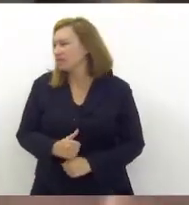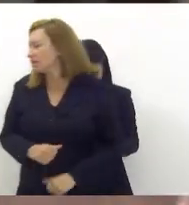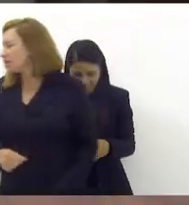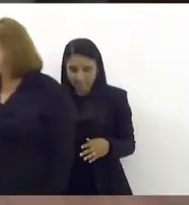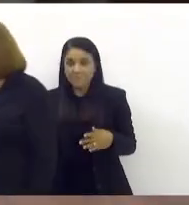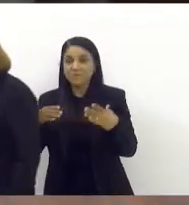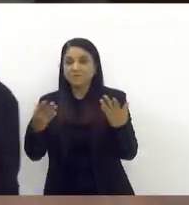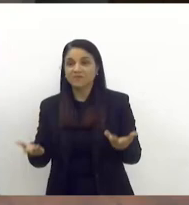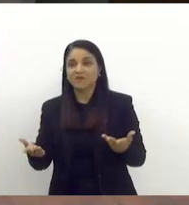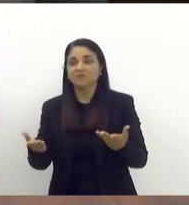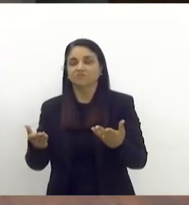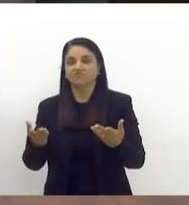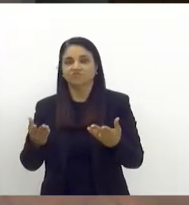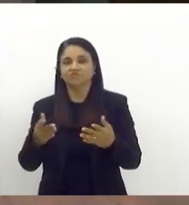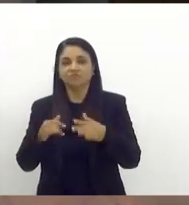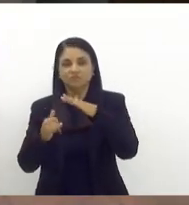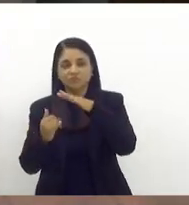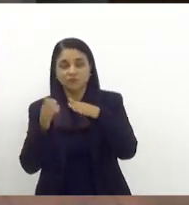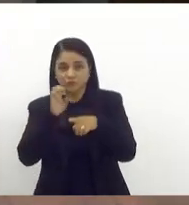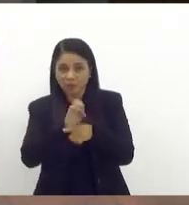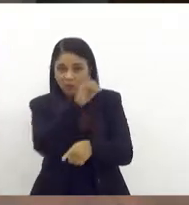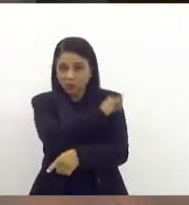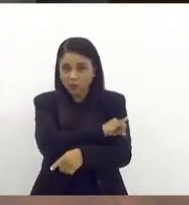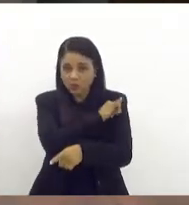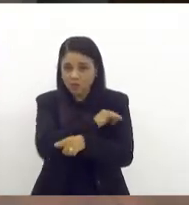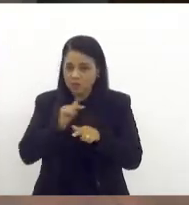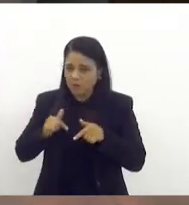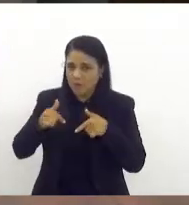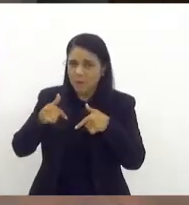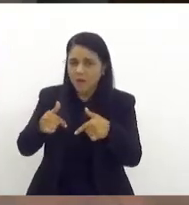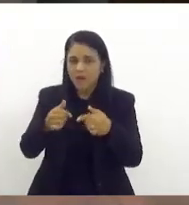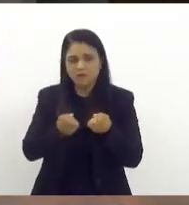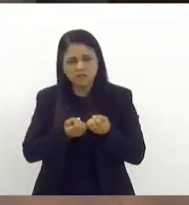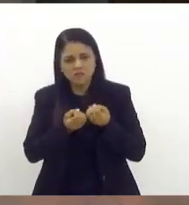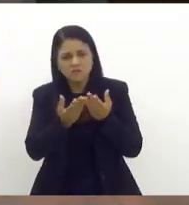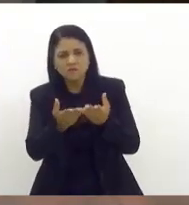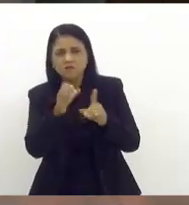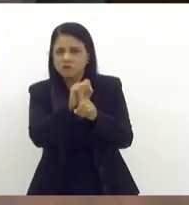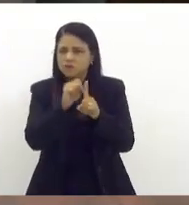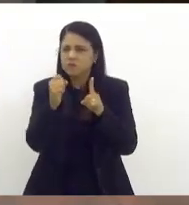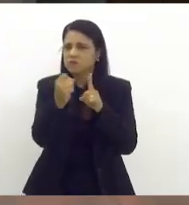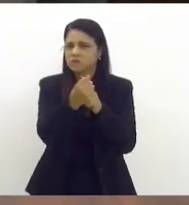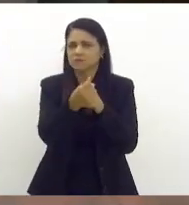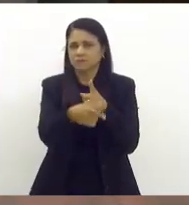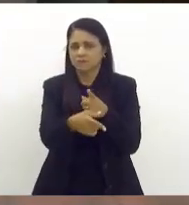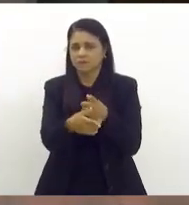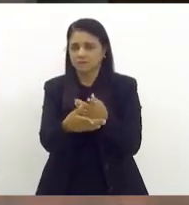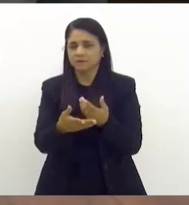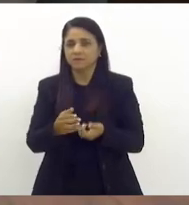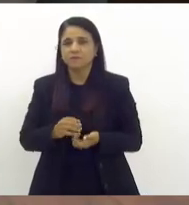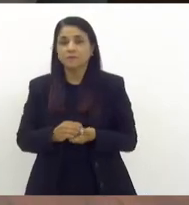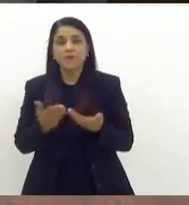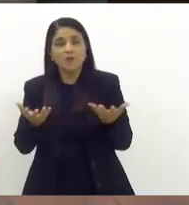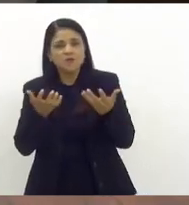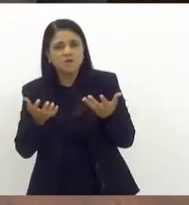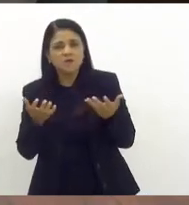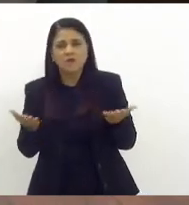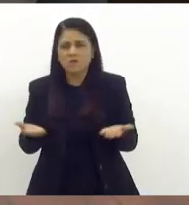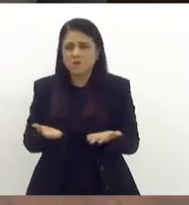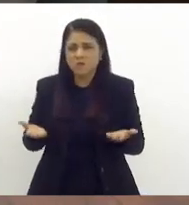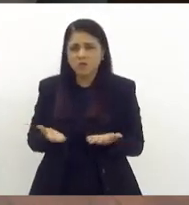prestam relevante serviços à sociedade e eu queria aqui